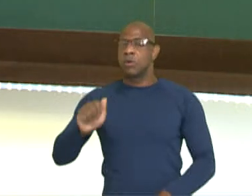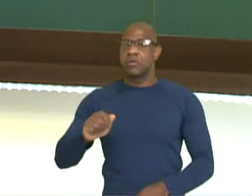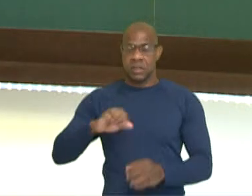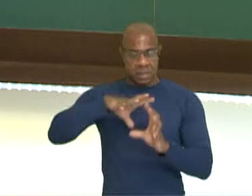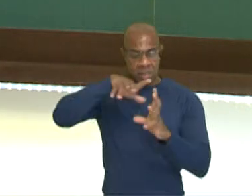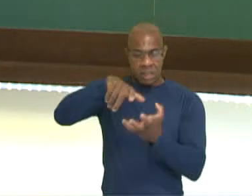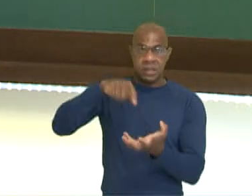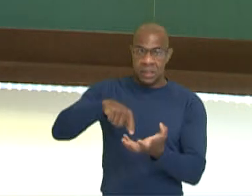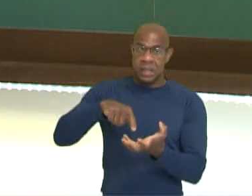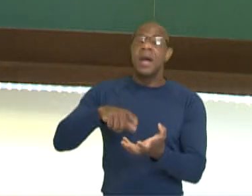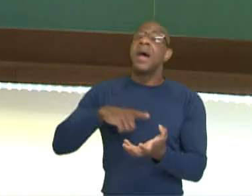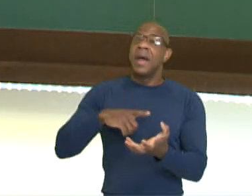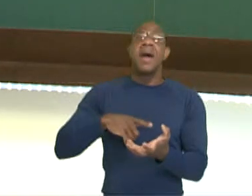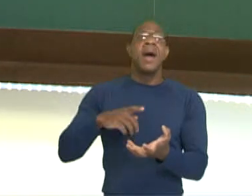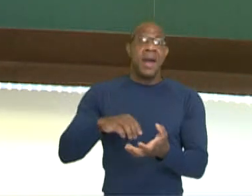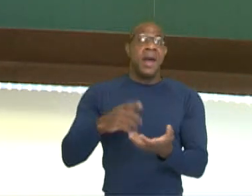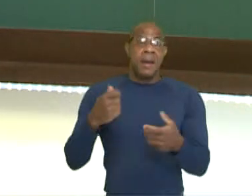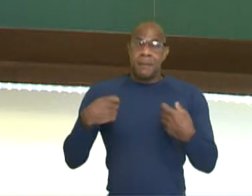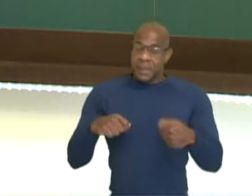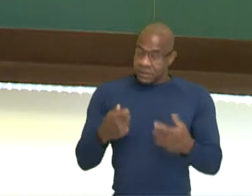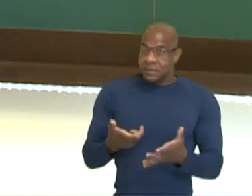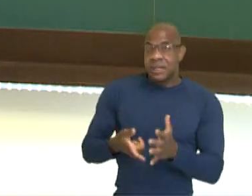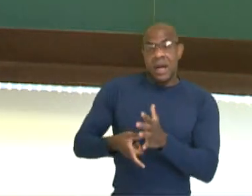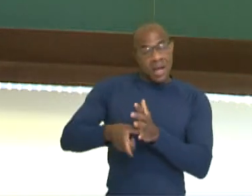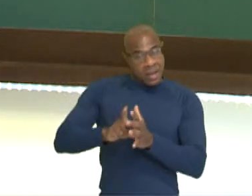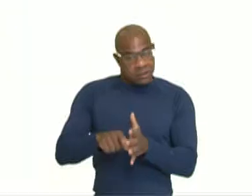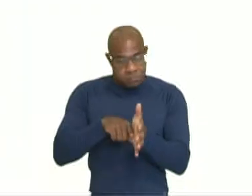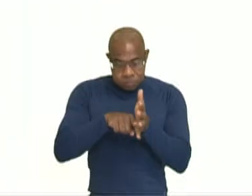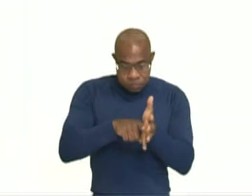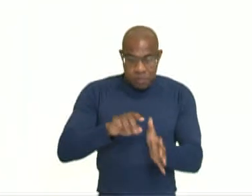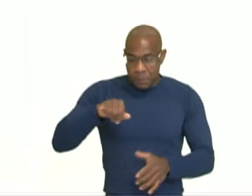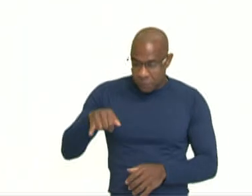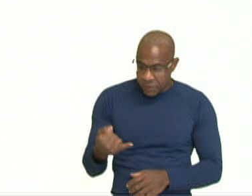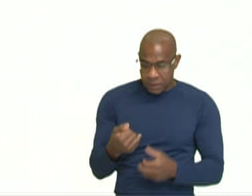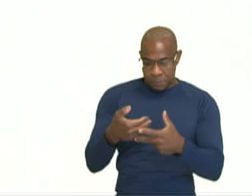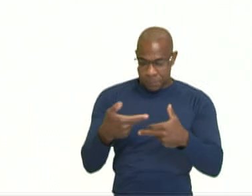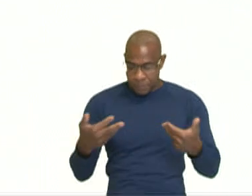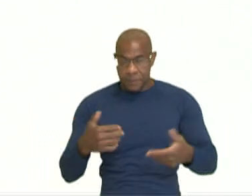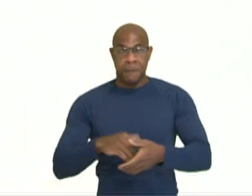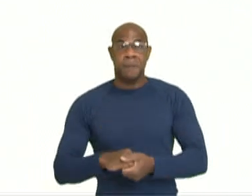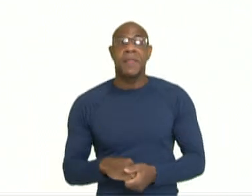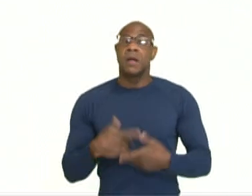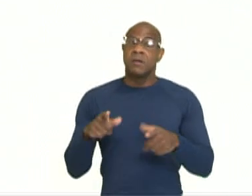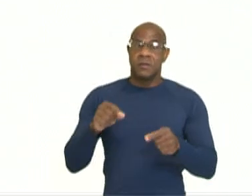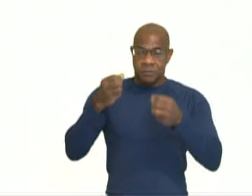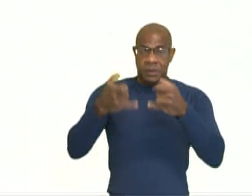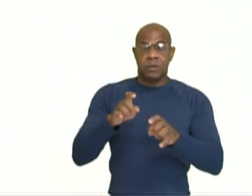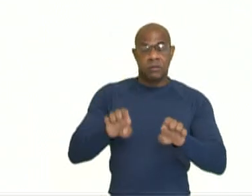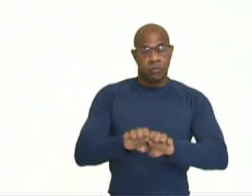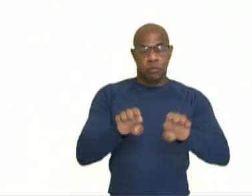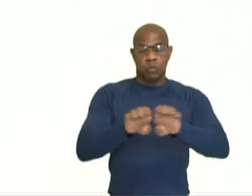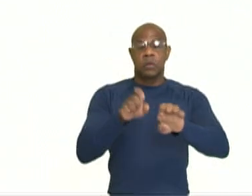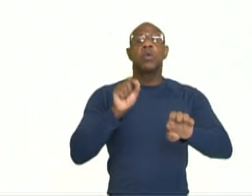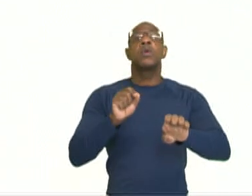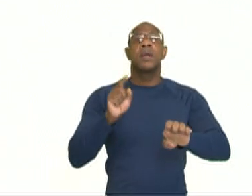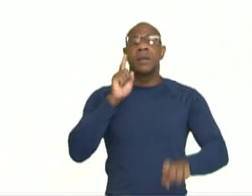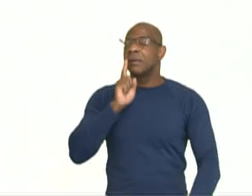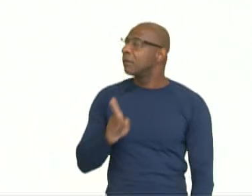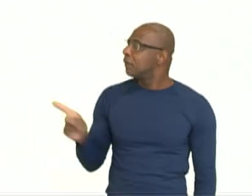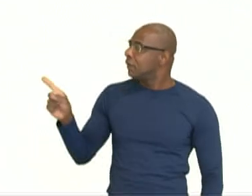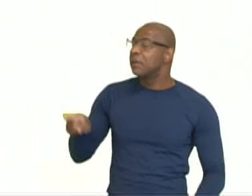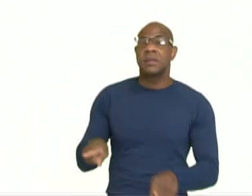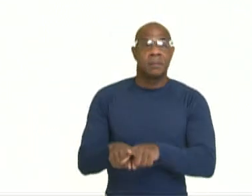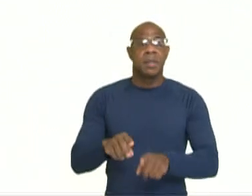é imprescindível para que a gente tenha um melhor aproveitamento. Quando falamos dessa estrutura, também dimensionamos a parte